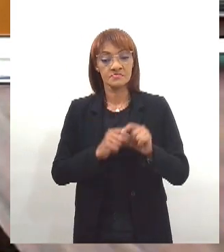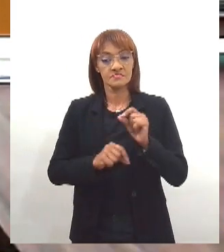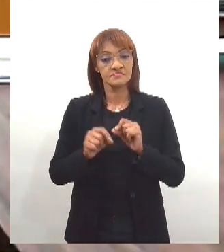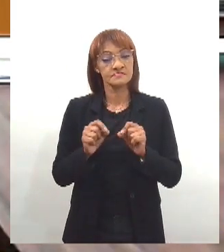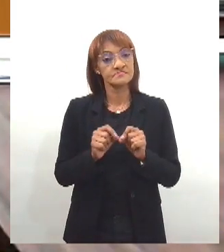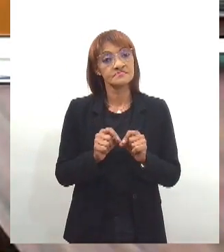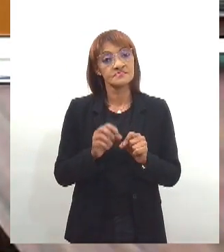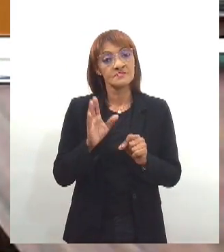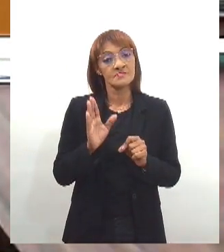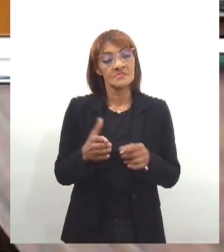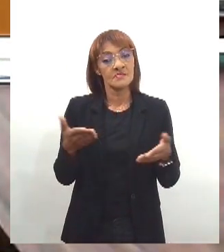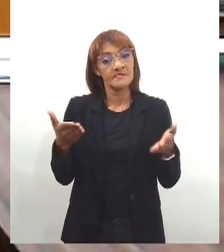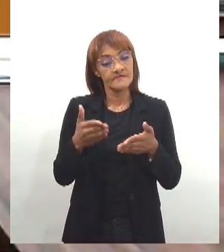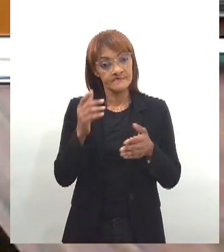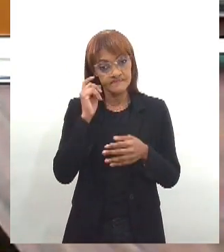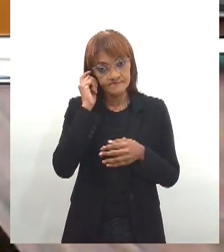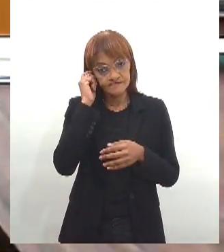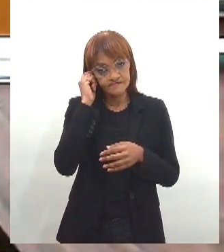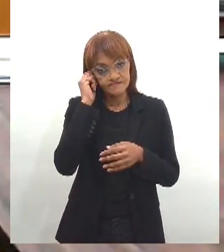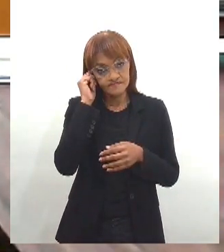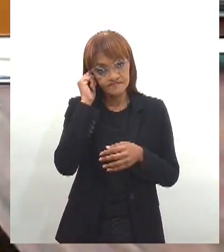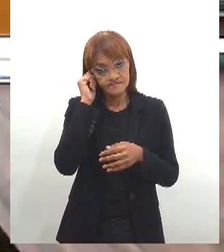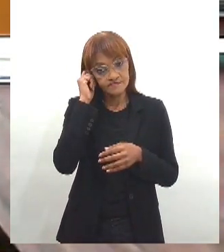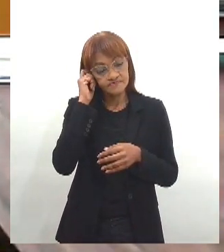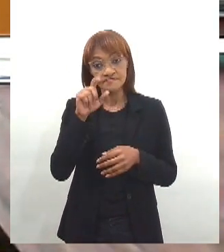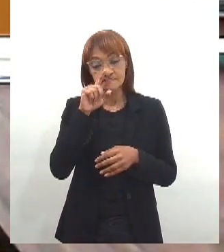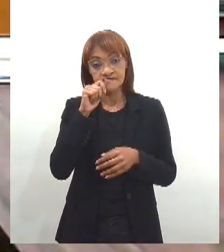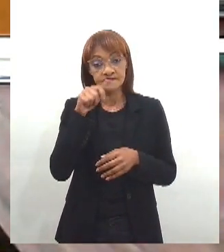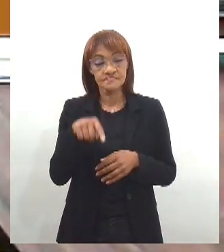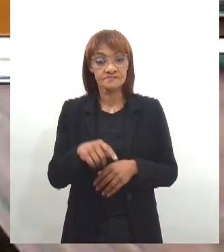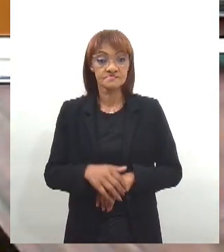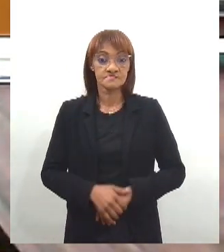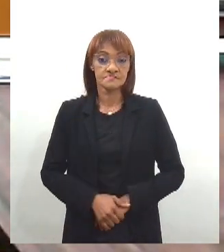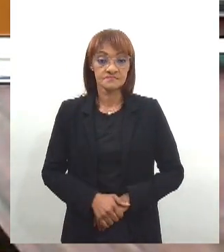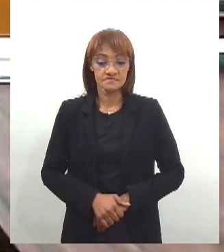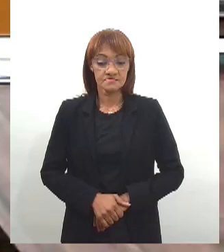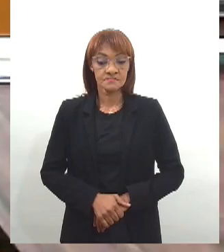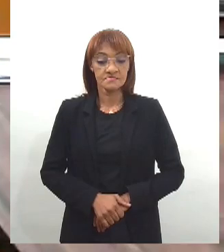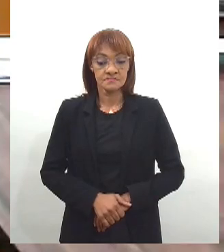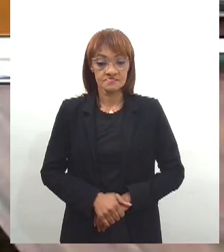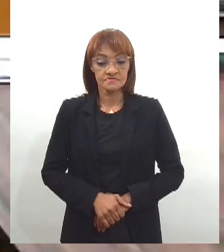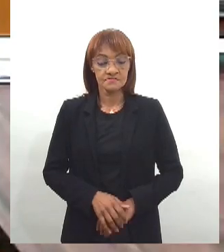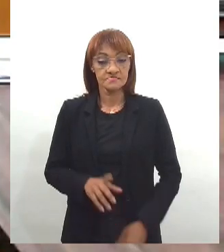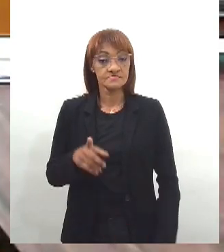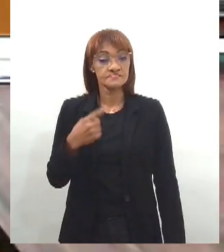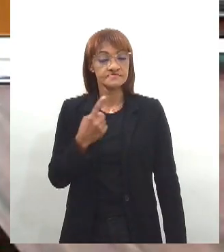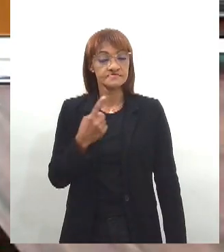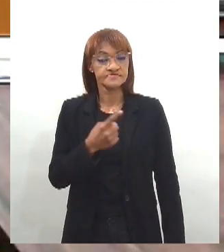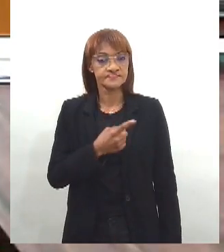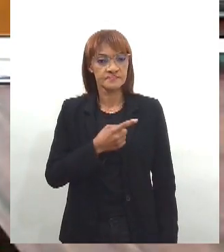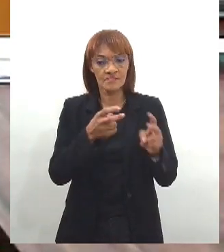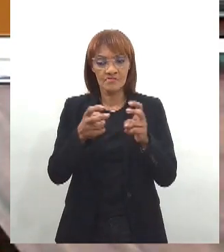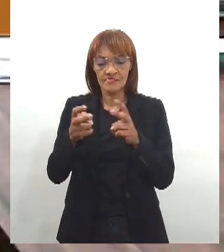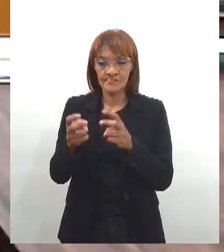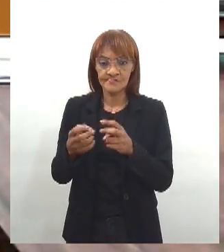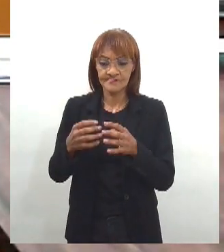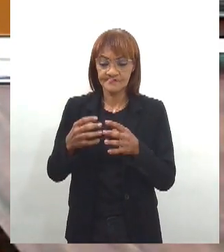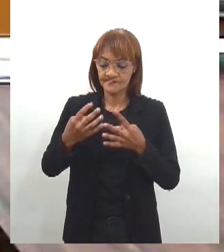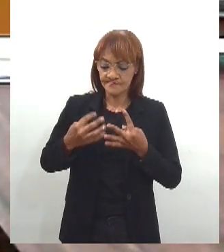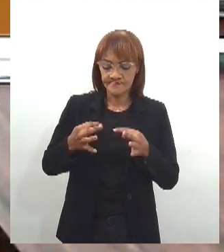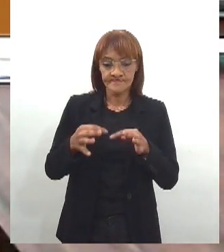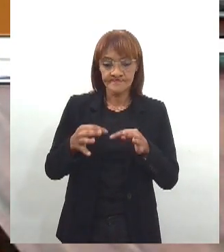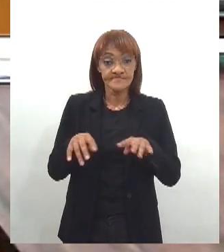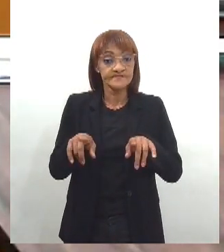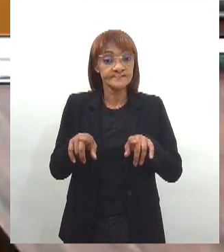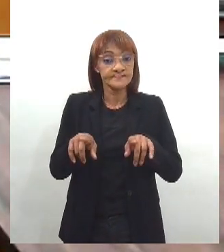Costeiros, localizada aqui em Aracaju, em que nós vemos desenvolvendo tecnologias também voltados